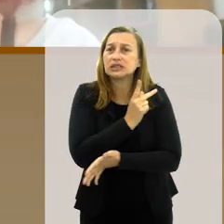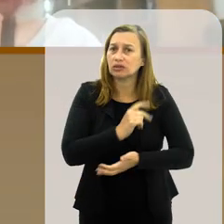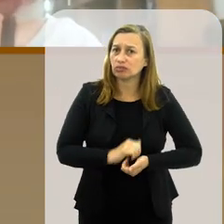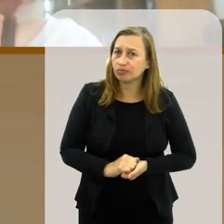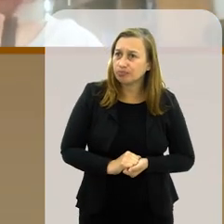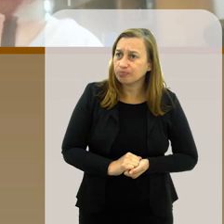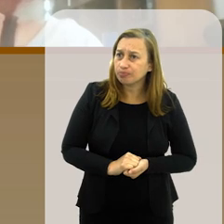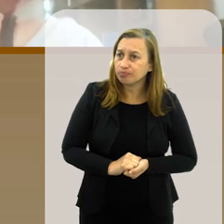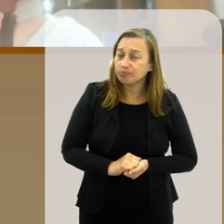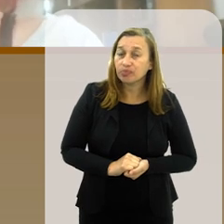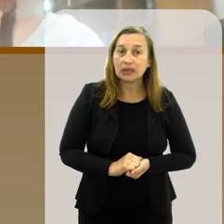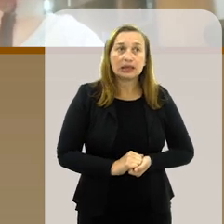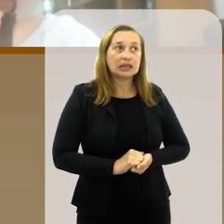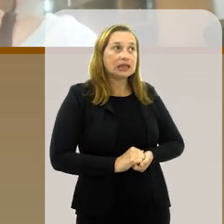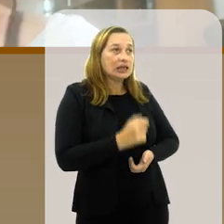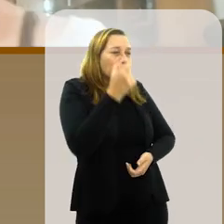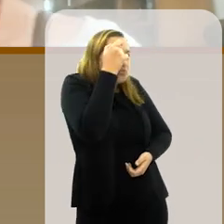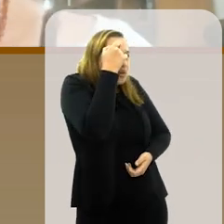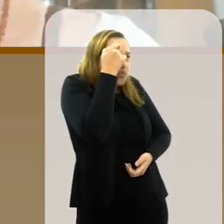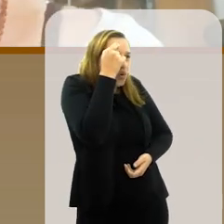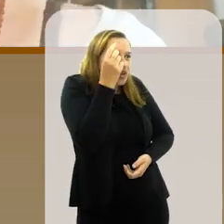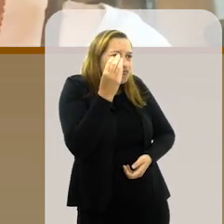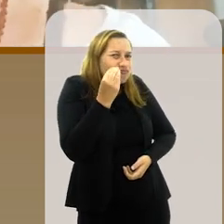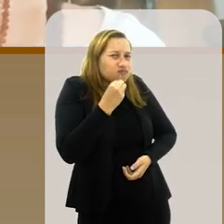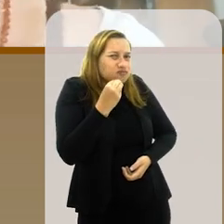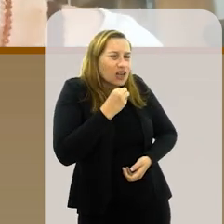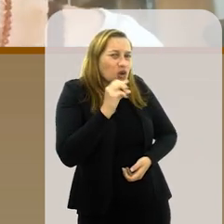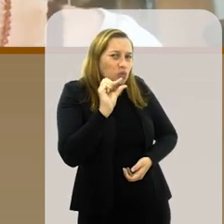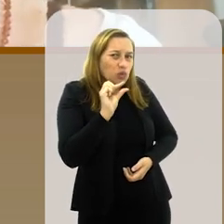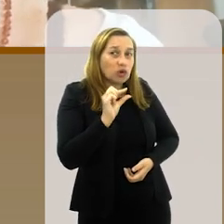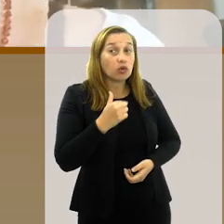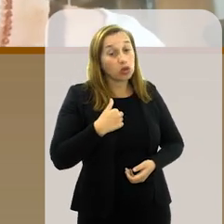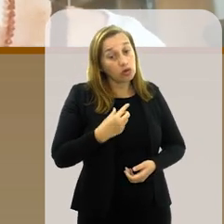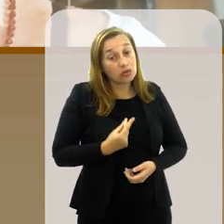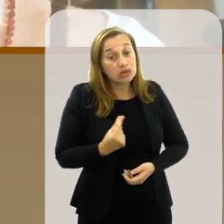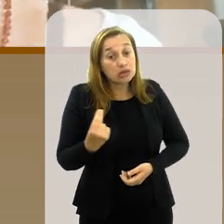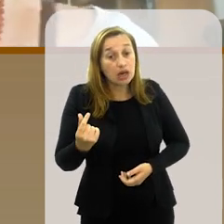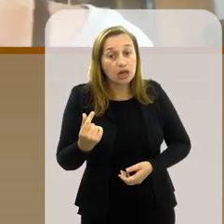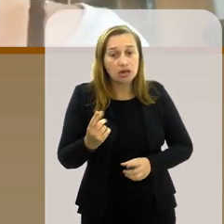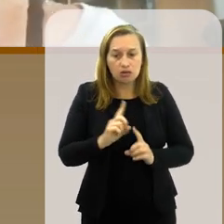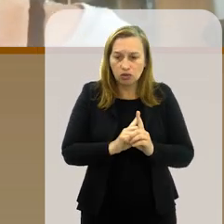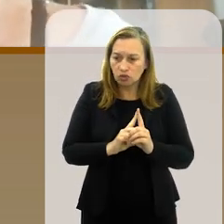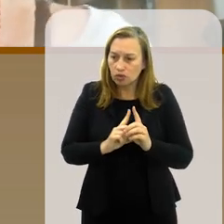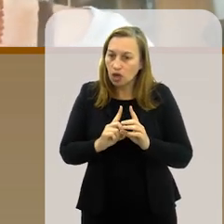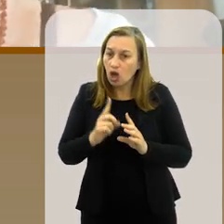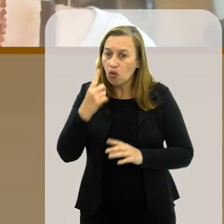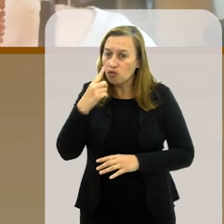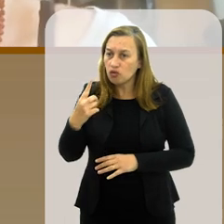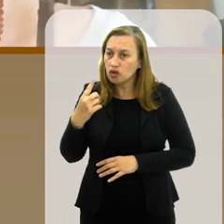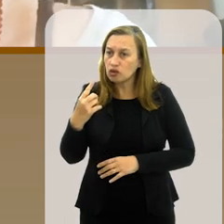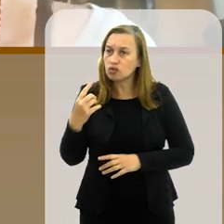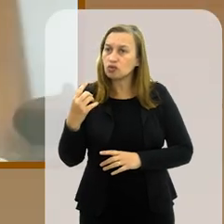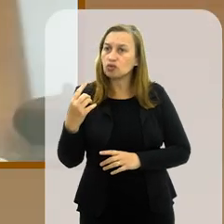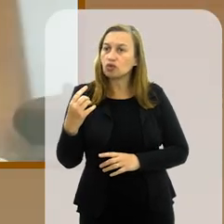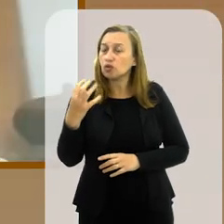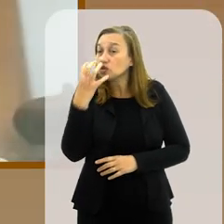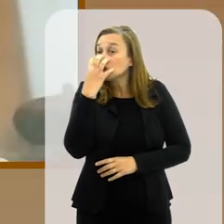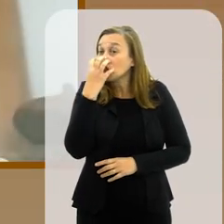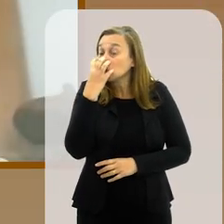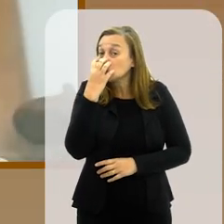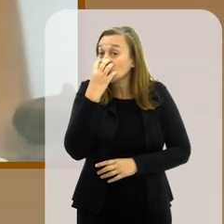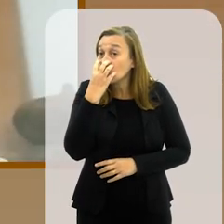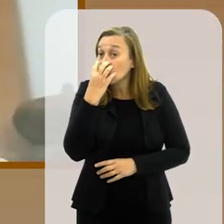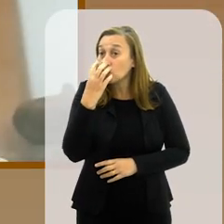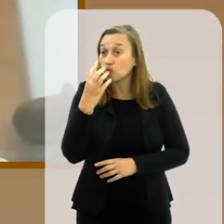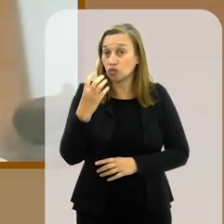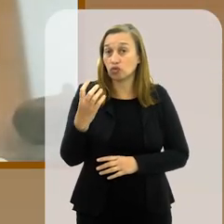aconteceu. É, a minha memória é um pouco fragmentada, né? Quando eu saí, eu vi os pitbulls soltos, eles